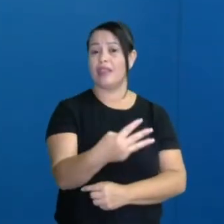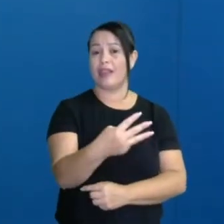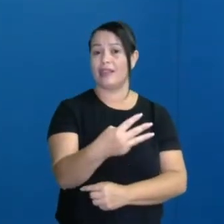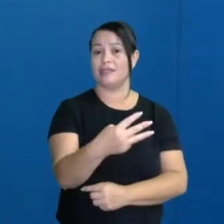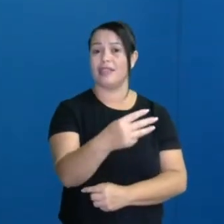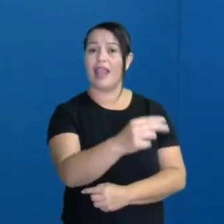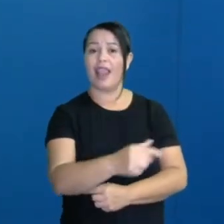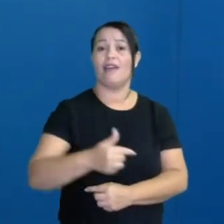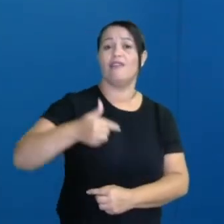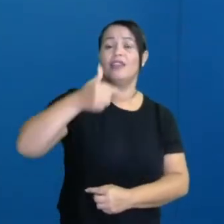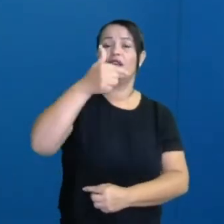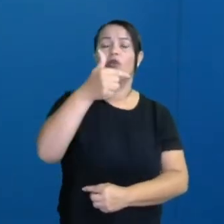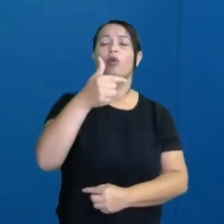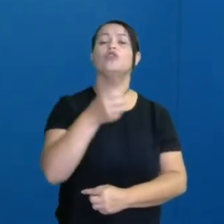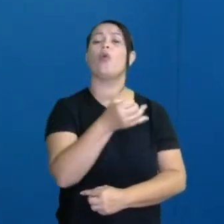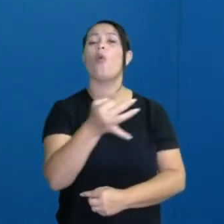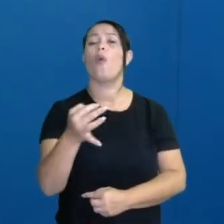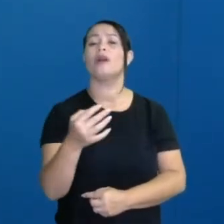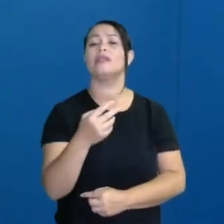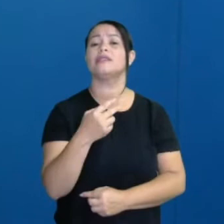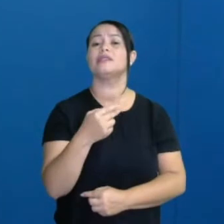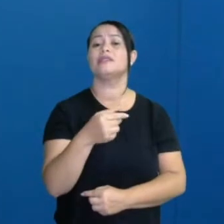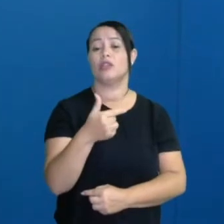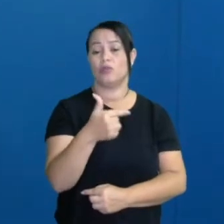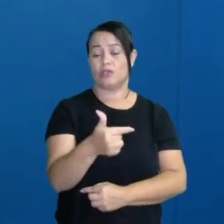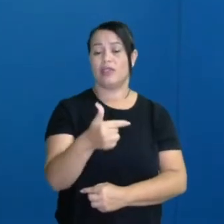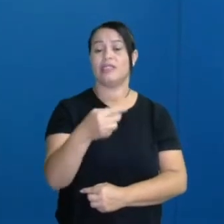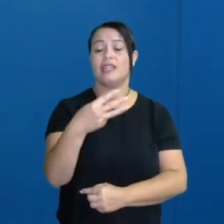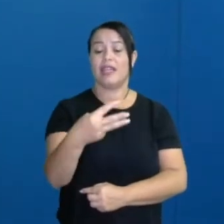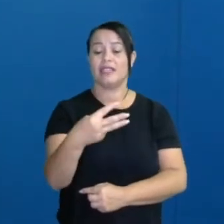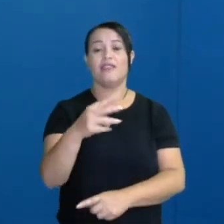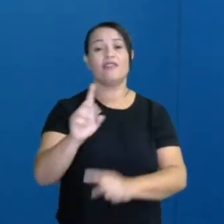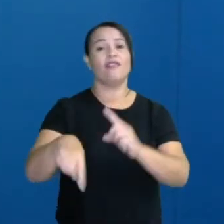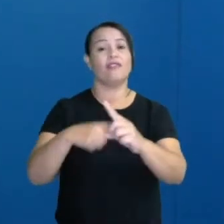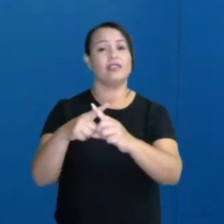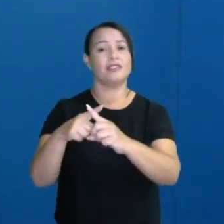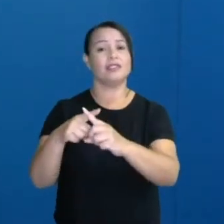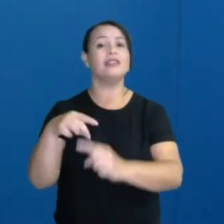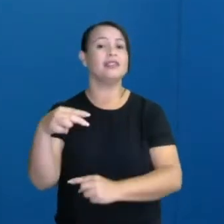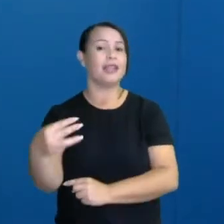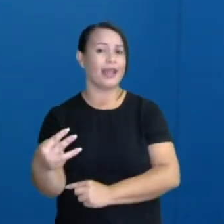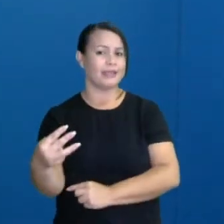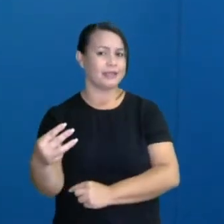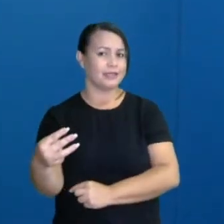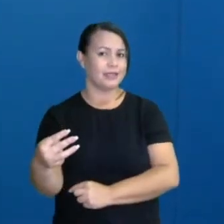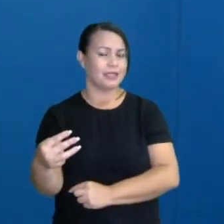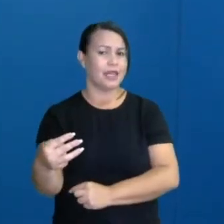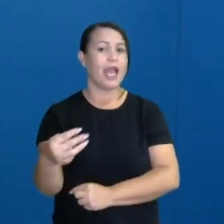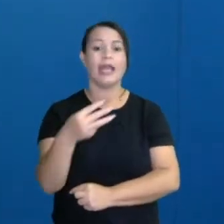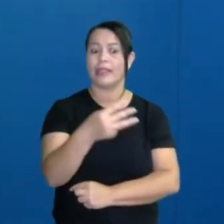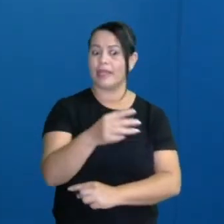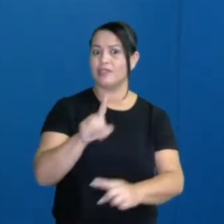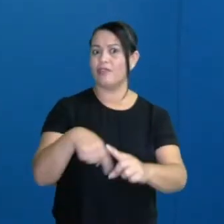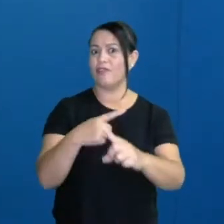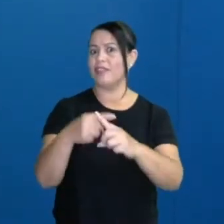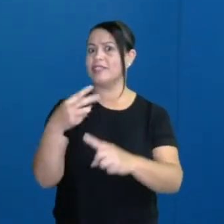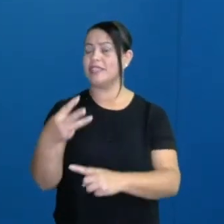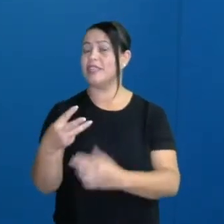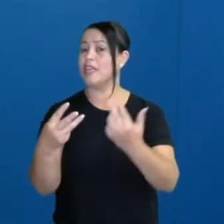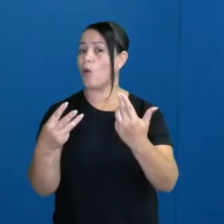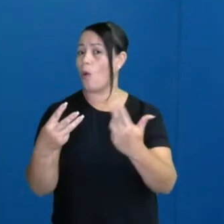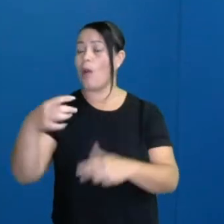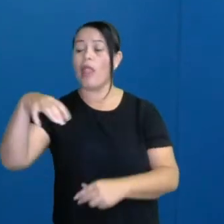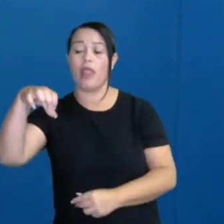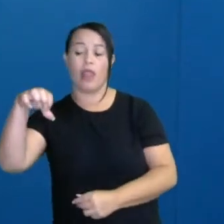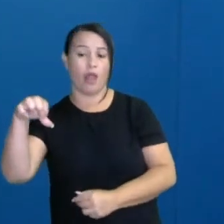base quantas vezes? 2 vezes, né? Então, eu vou ter 3 vezes 3. Que 3 vezes 3 é igual